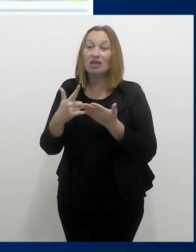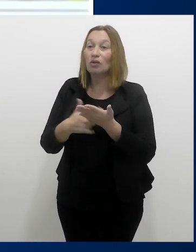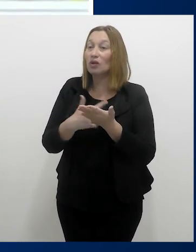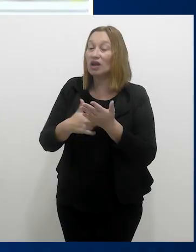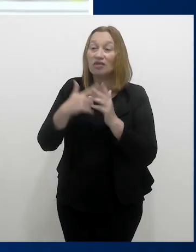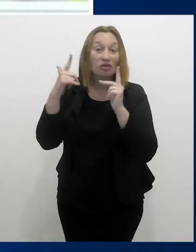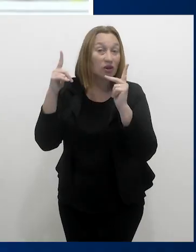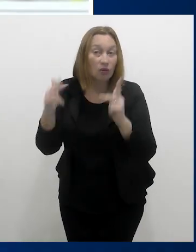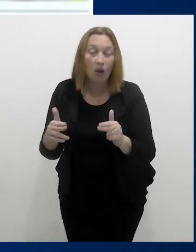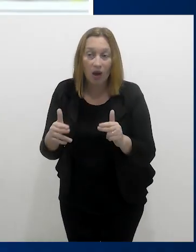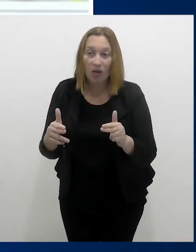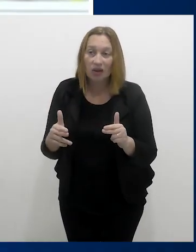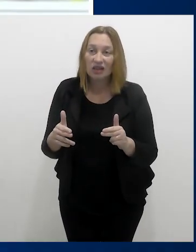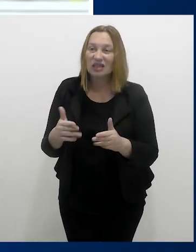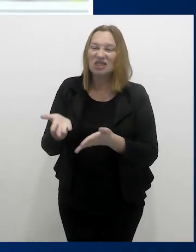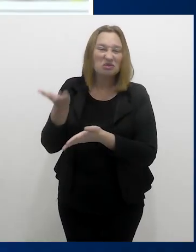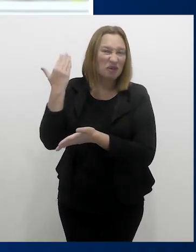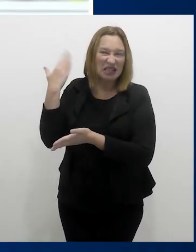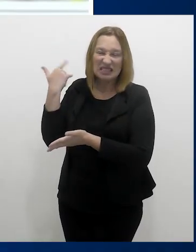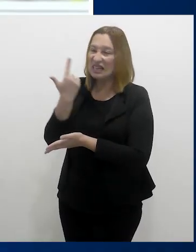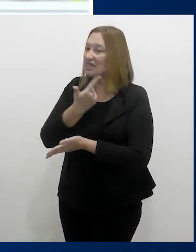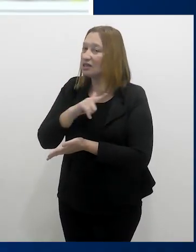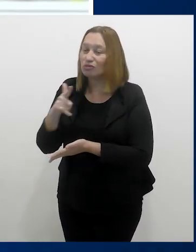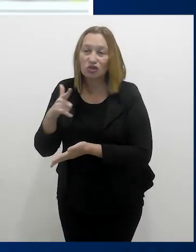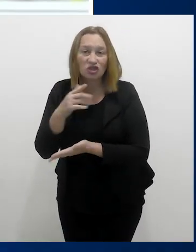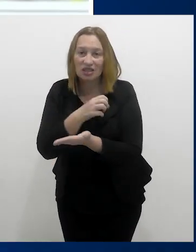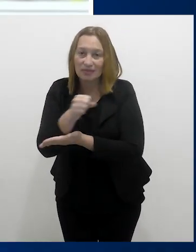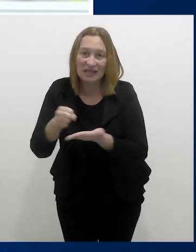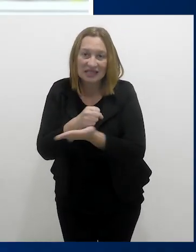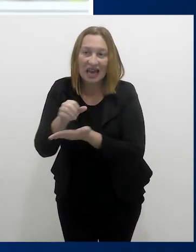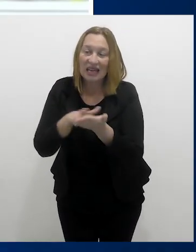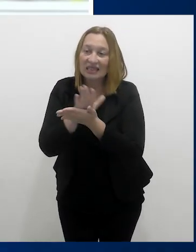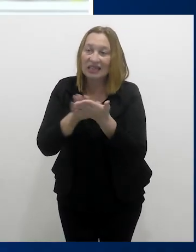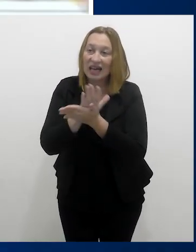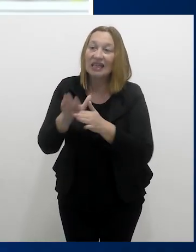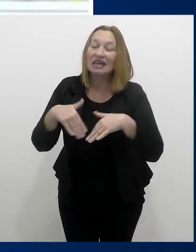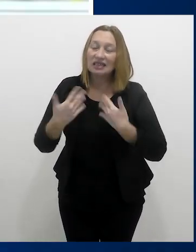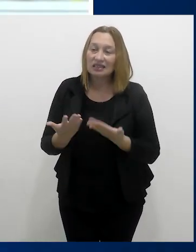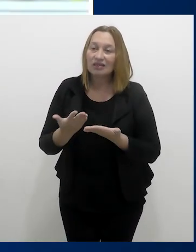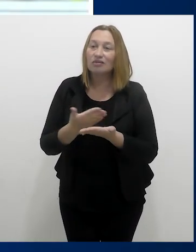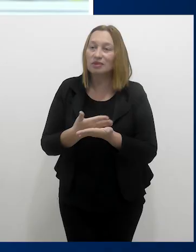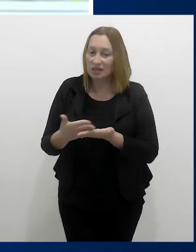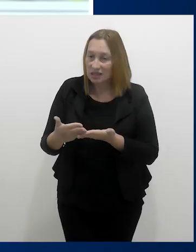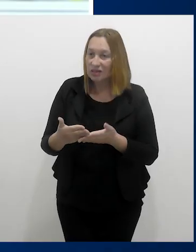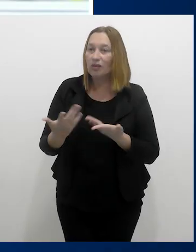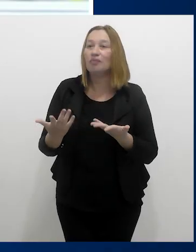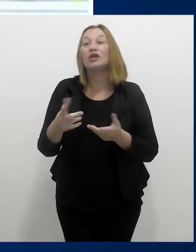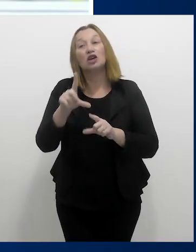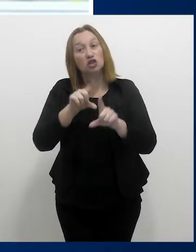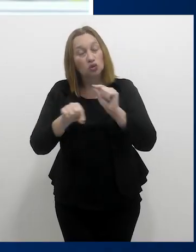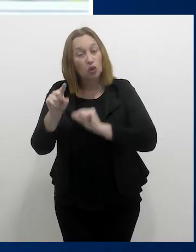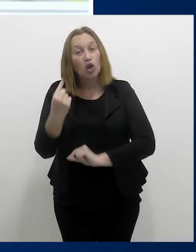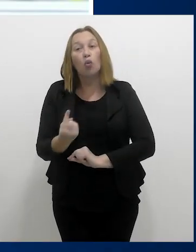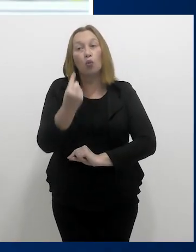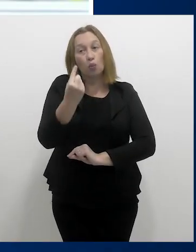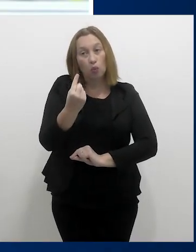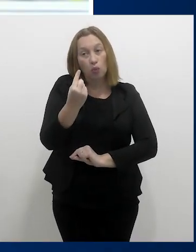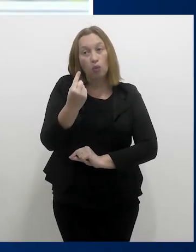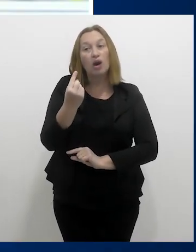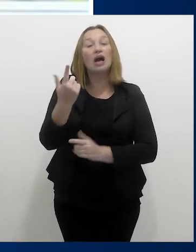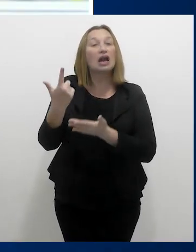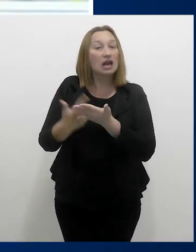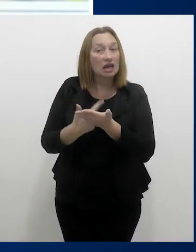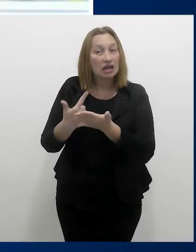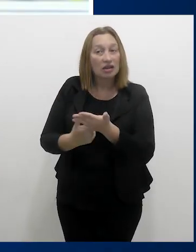Entende? É isso que eu estou falando. Na época, não tinha, a gente não tinha onde se basear. E aí a gente começou a fazer isso. Não, tem que escolher um livro